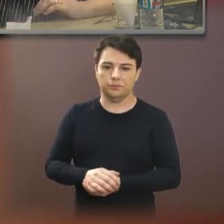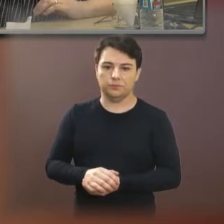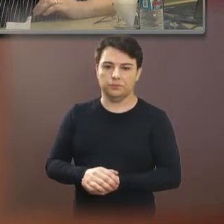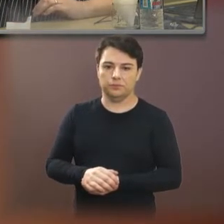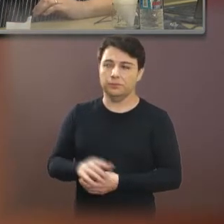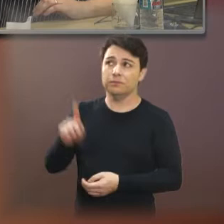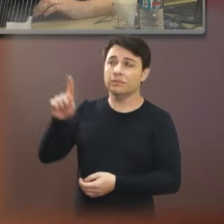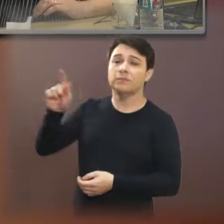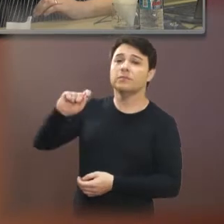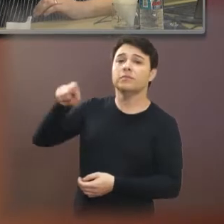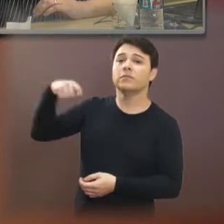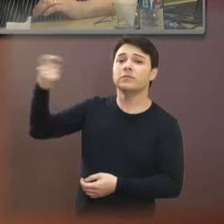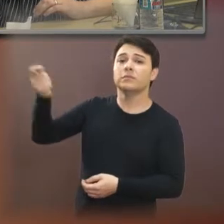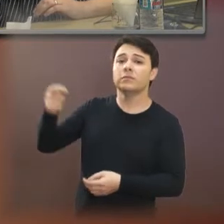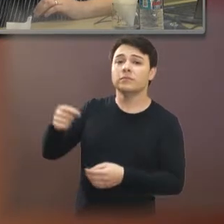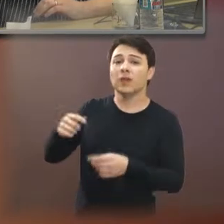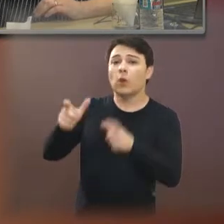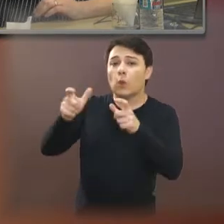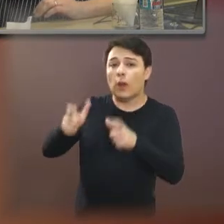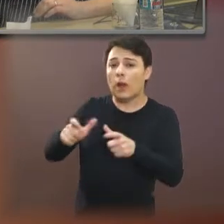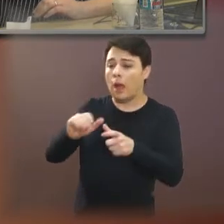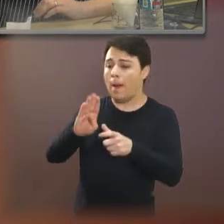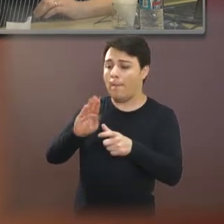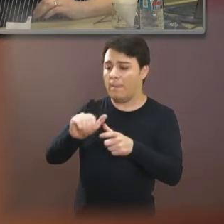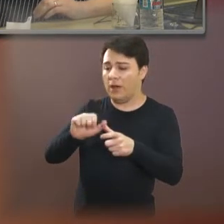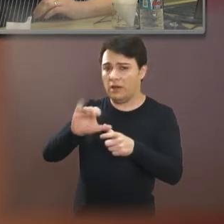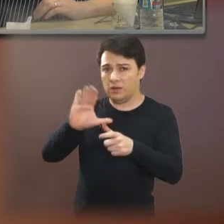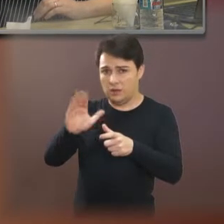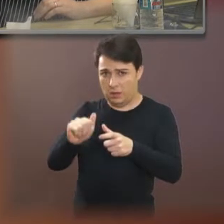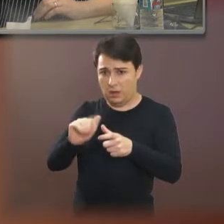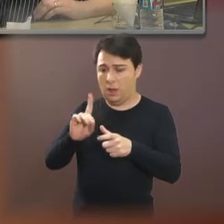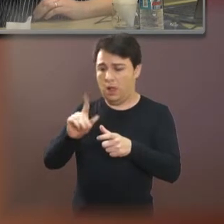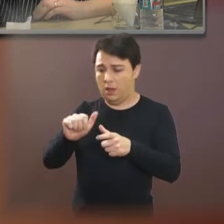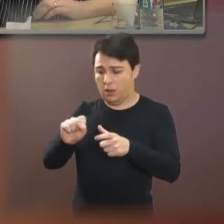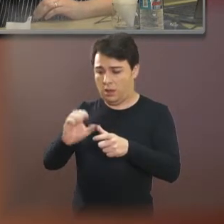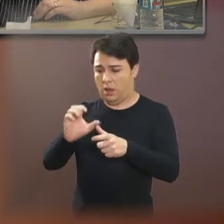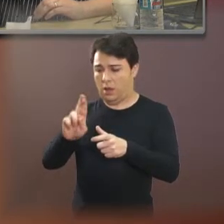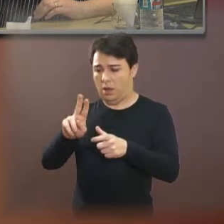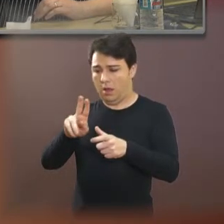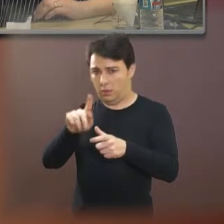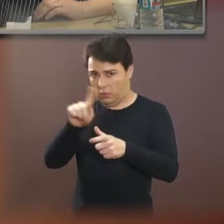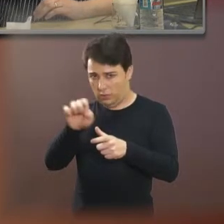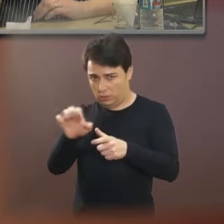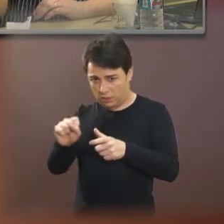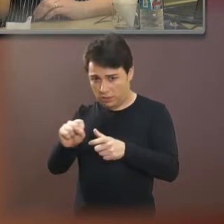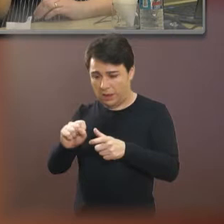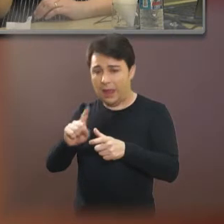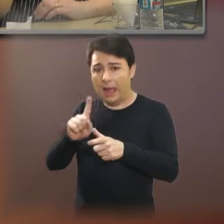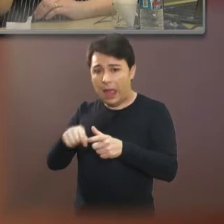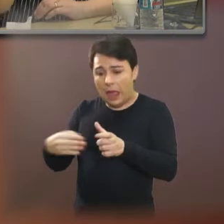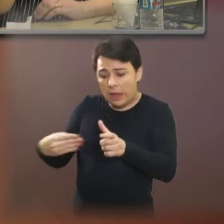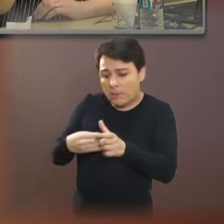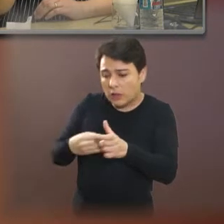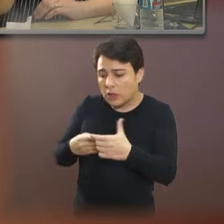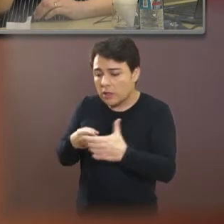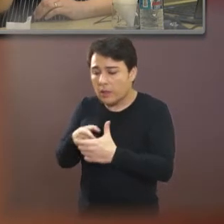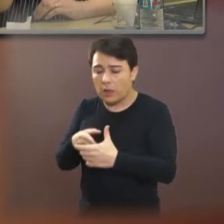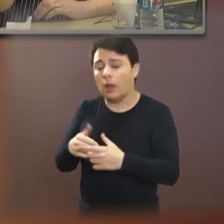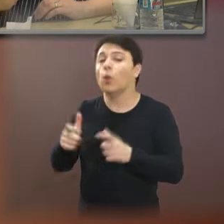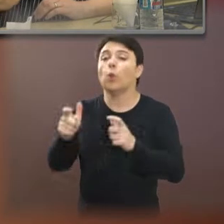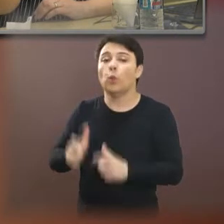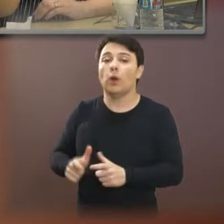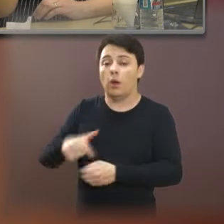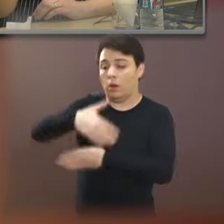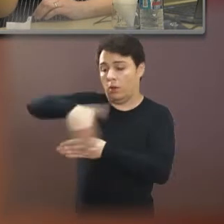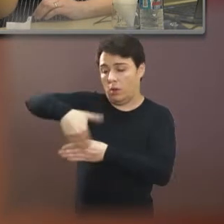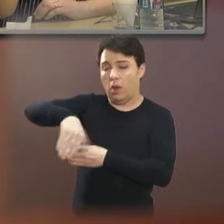Essa delimitação da Bacia das Cruzes, interessante que o limite dela é exatamente a